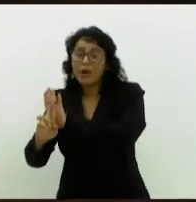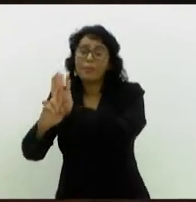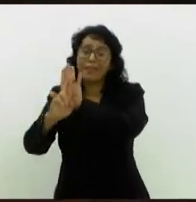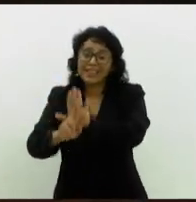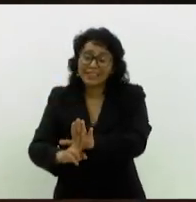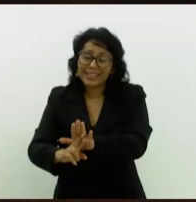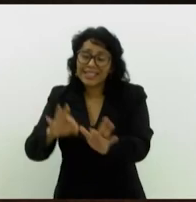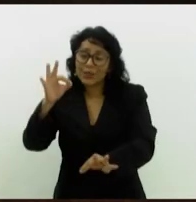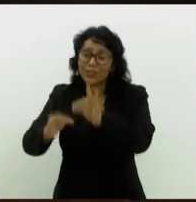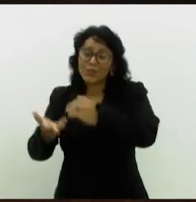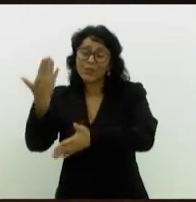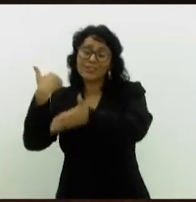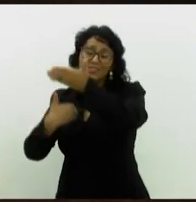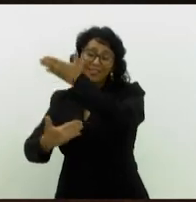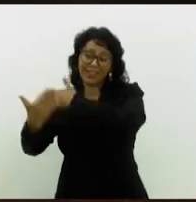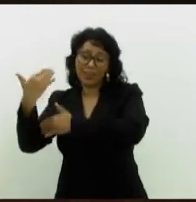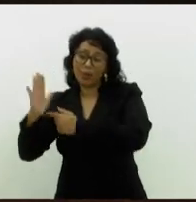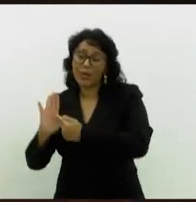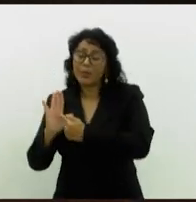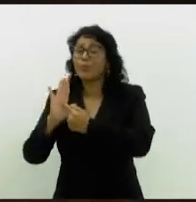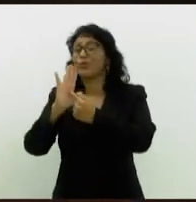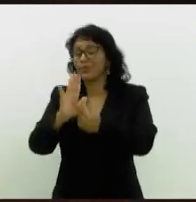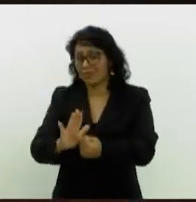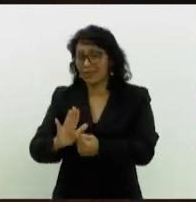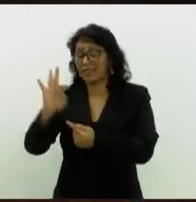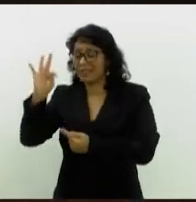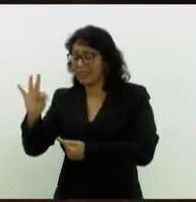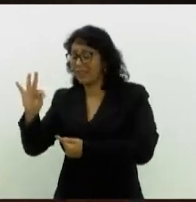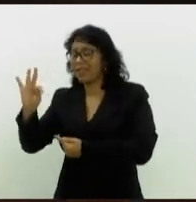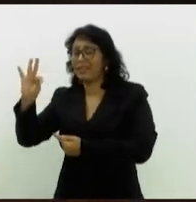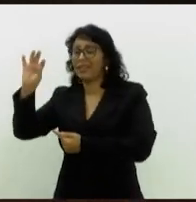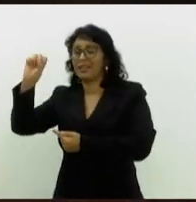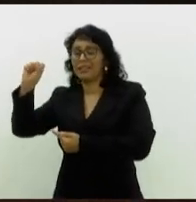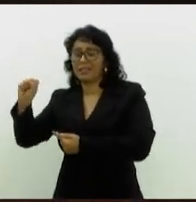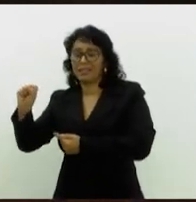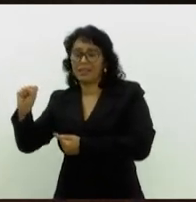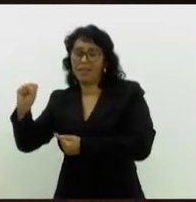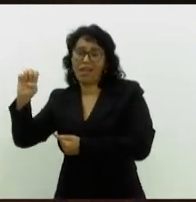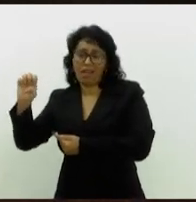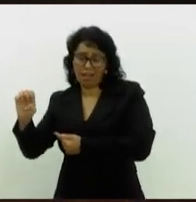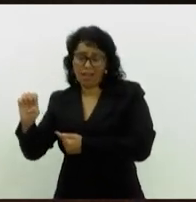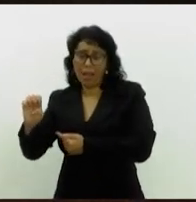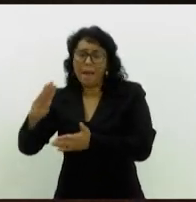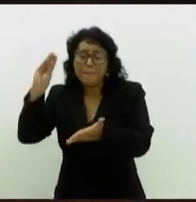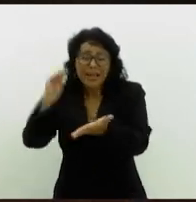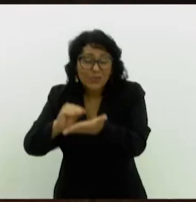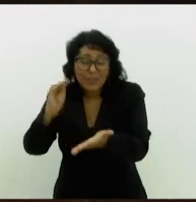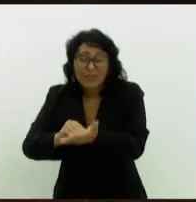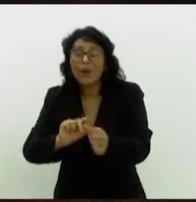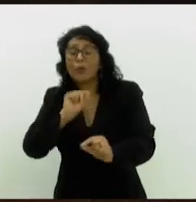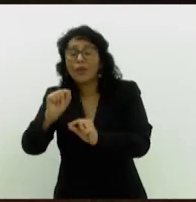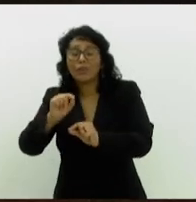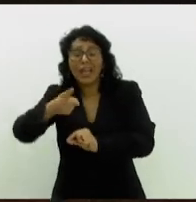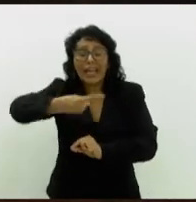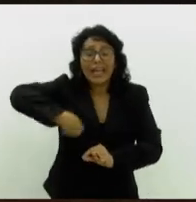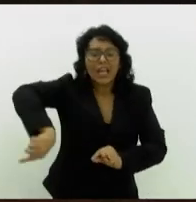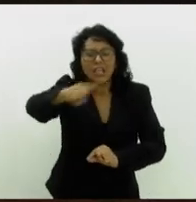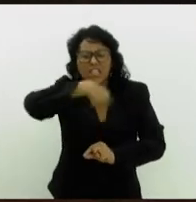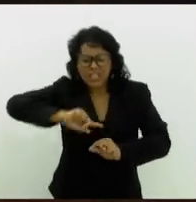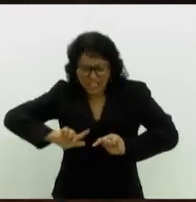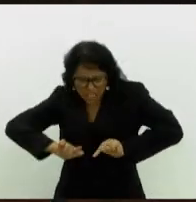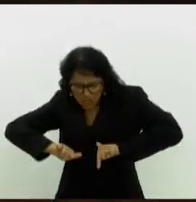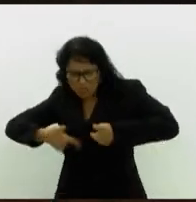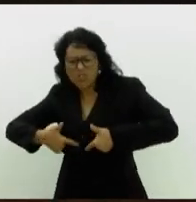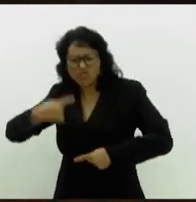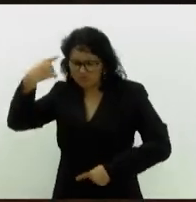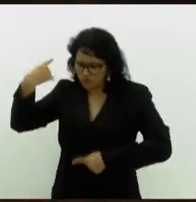anterior à nossa representação no TCE mas o que falta nesse momento é vontade política porque quando tem